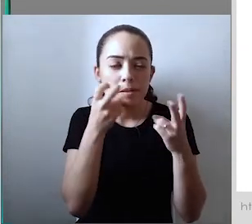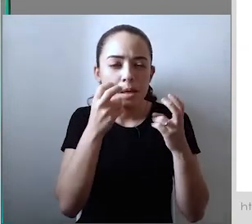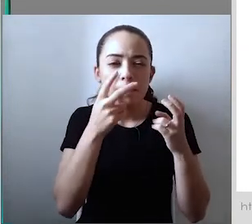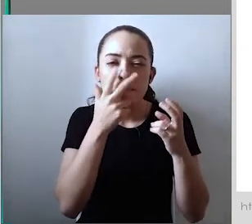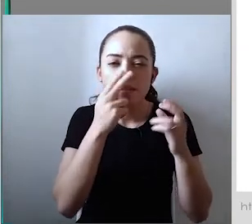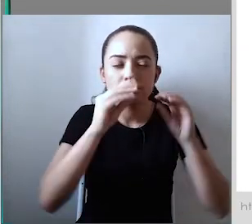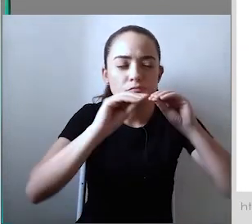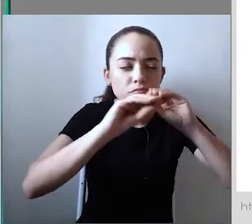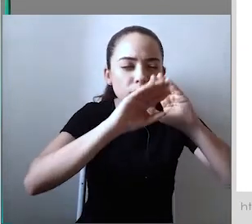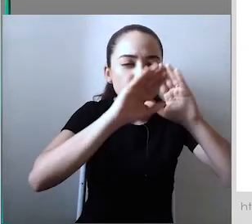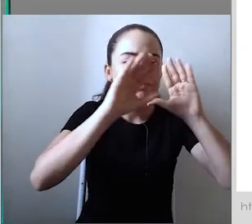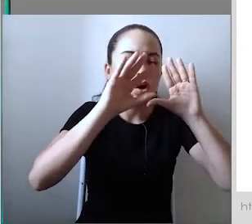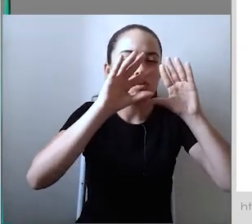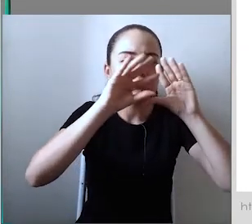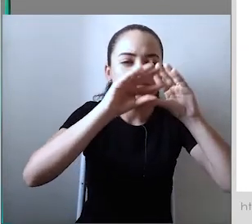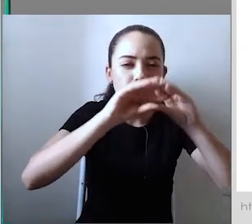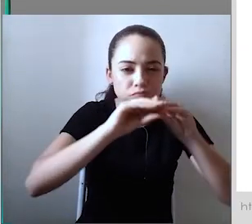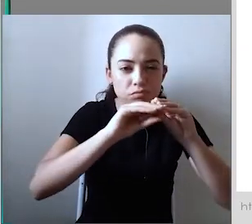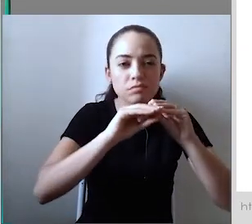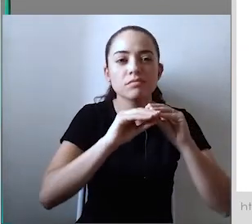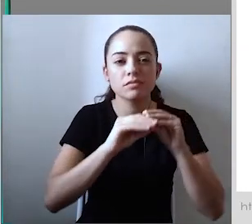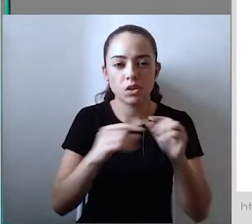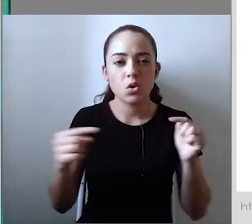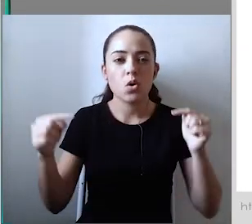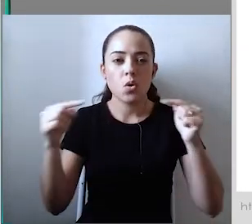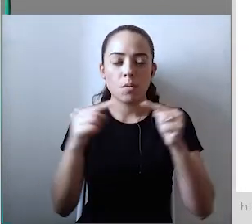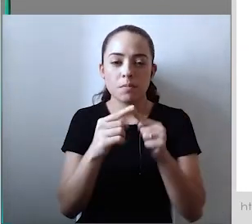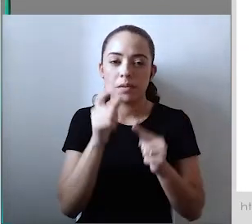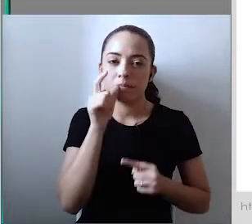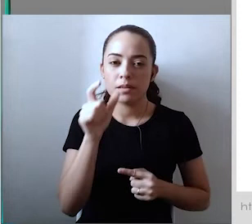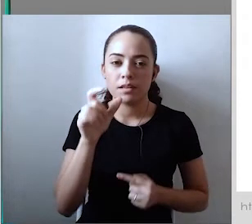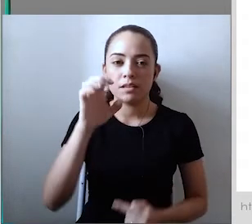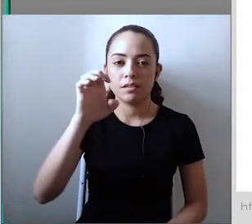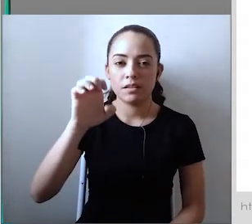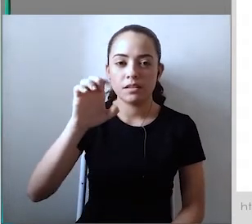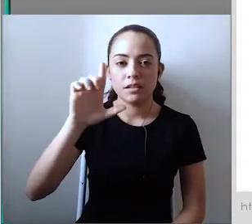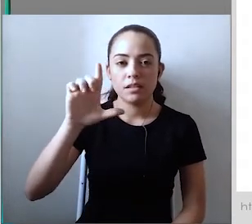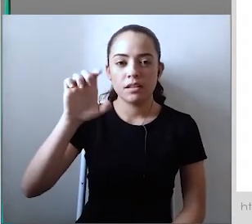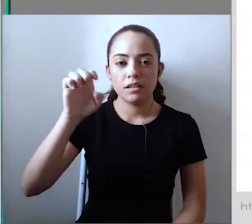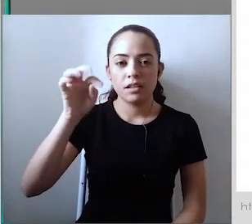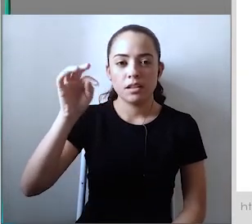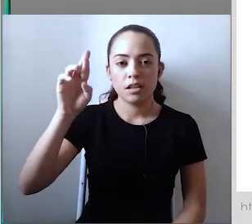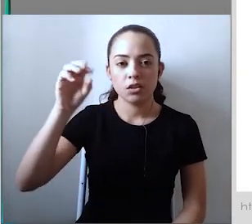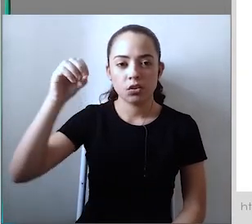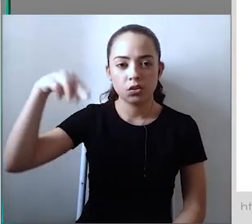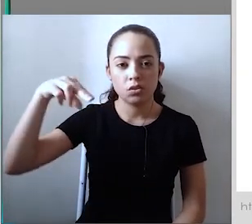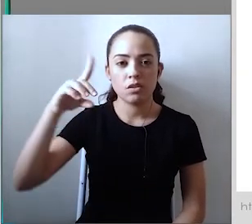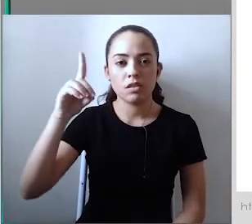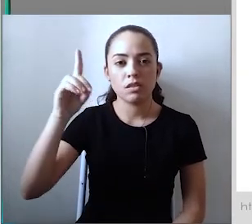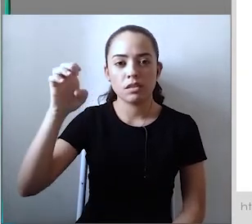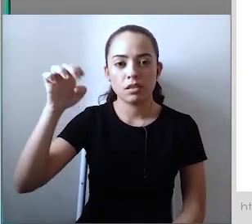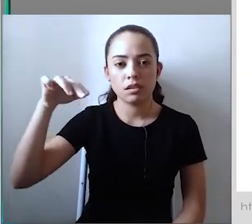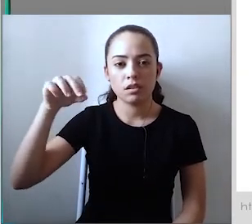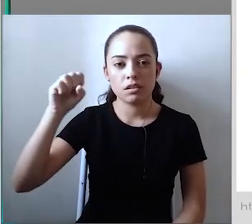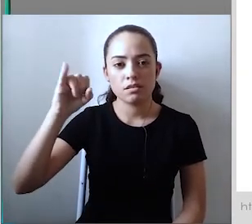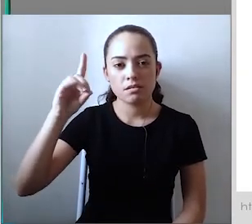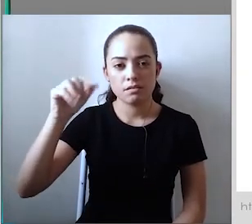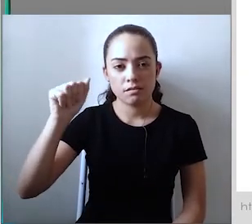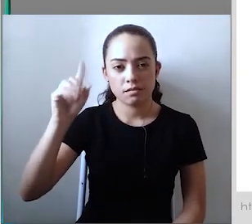em microscopia eletrônica. Chamamos isso de elétron-densidade e elétron-luminescência.